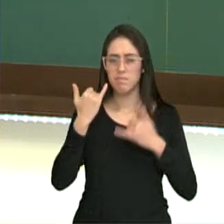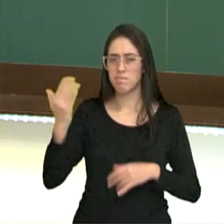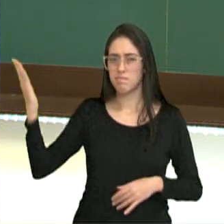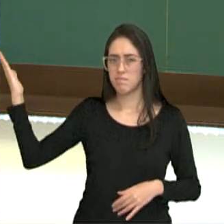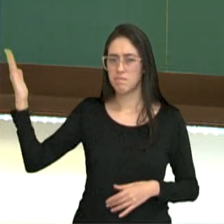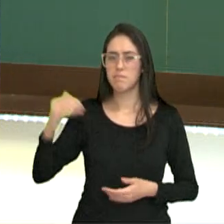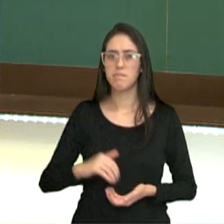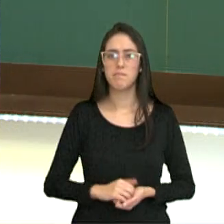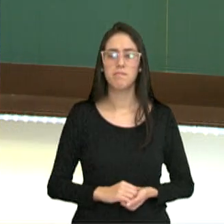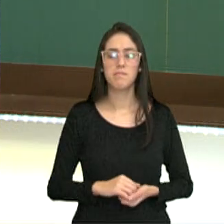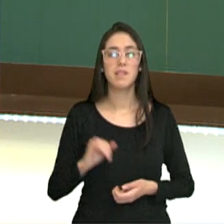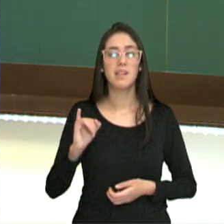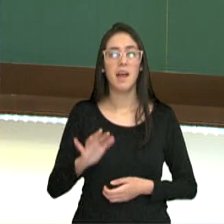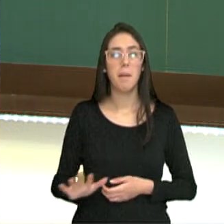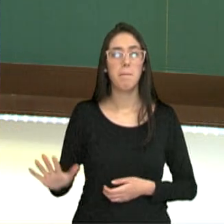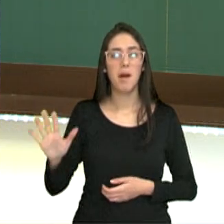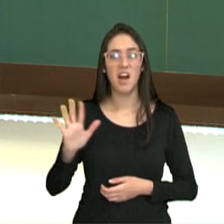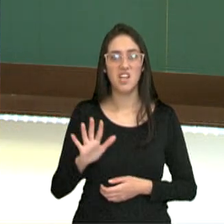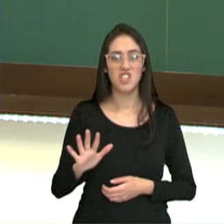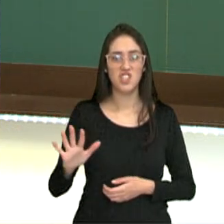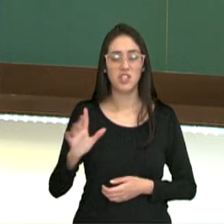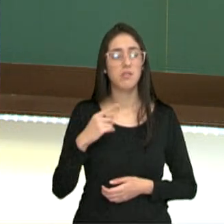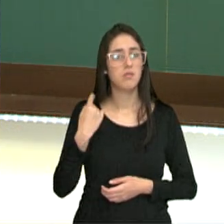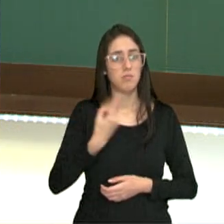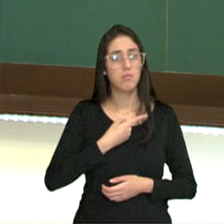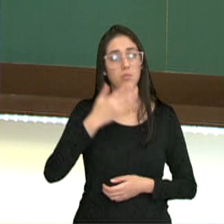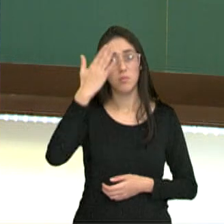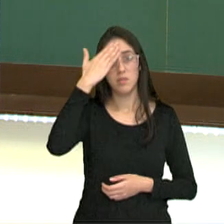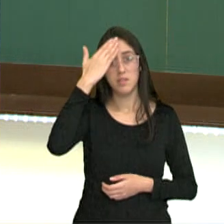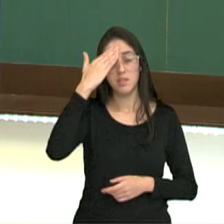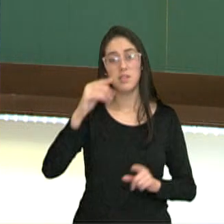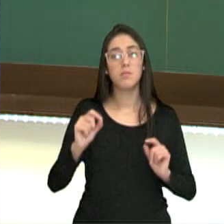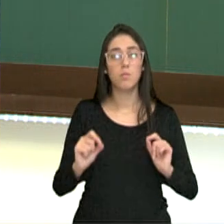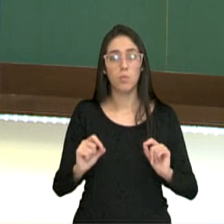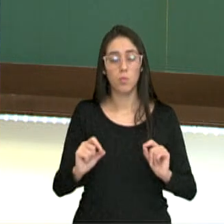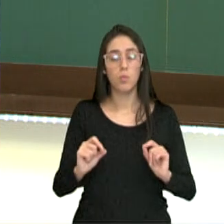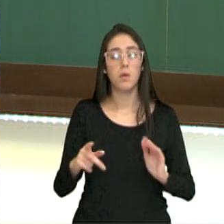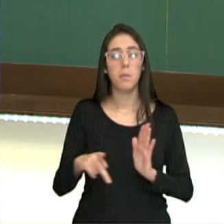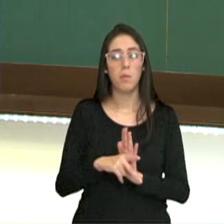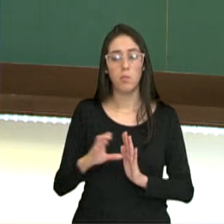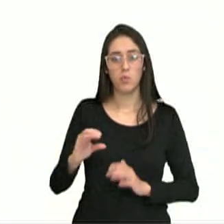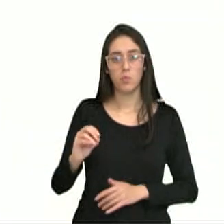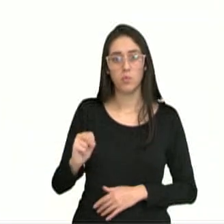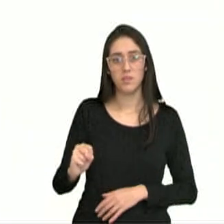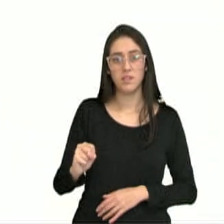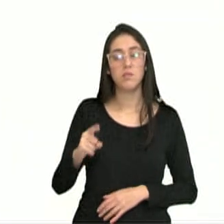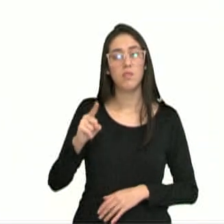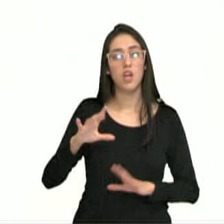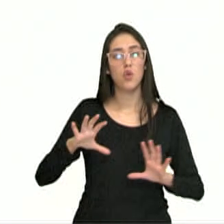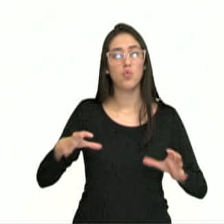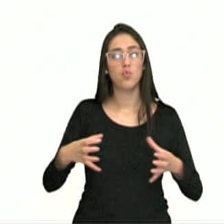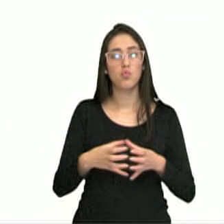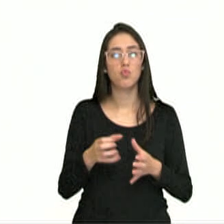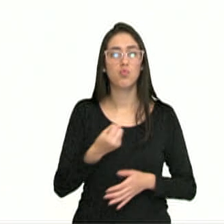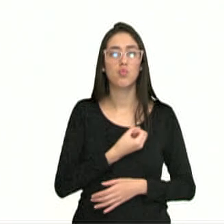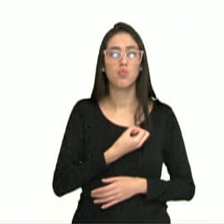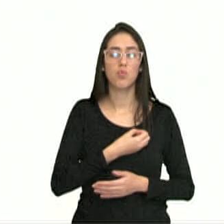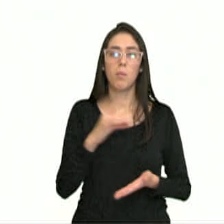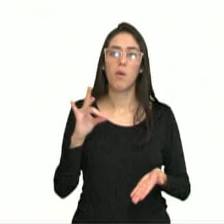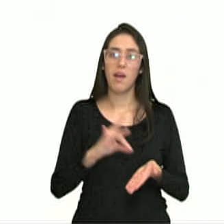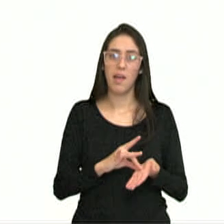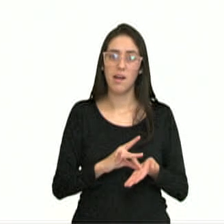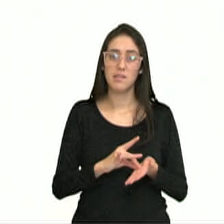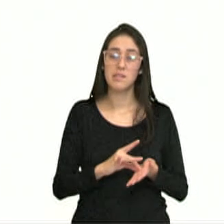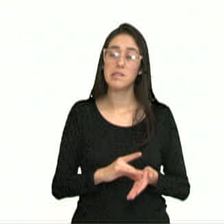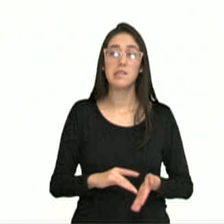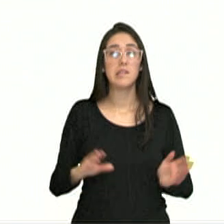importante? Sobre a imagem, né? Sabemos que o contradomínio da função cosseno é o conjunto dos reais.